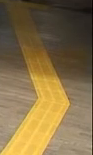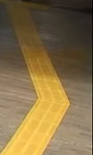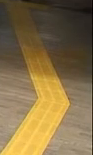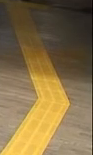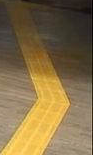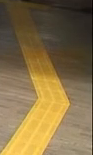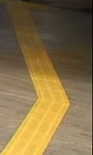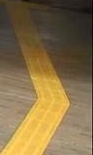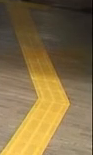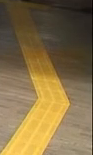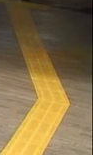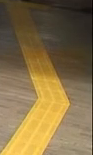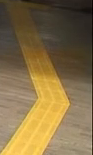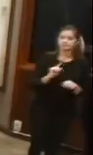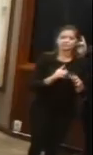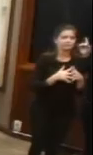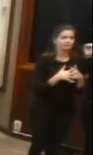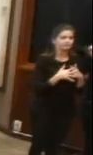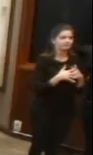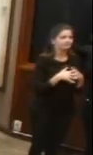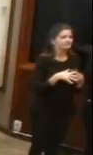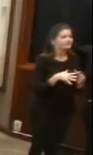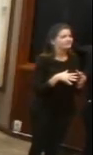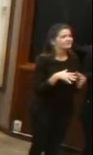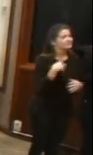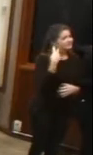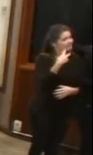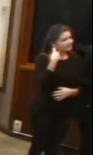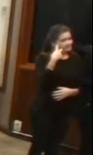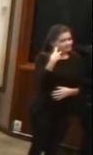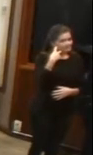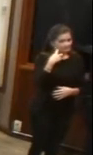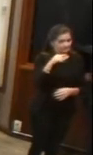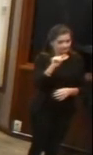Vereador Tiberiçá, eu quero...